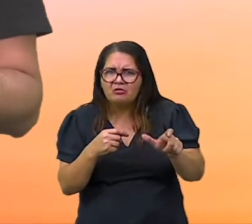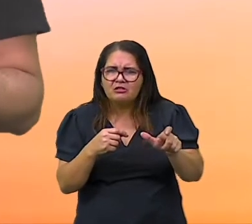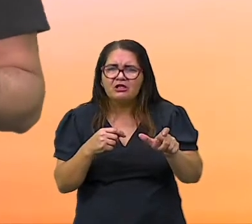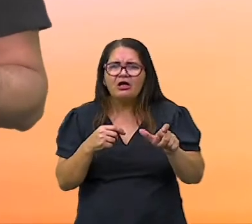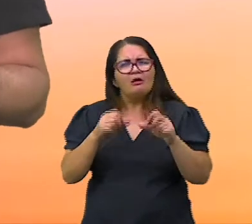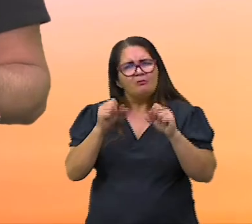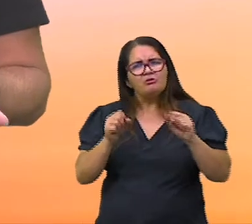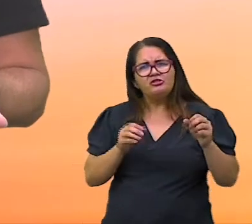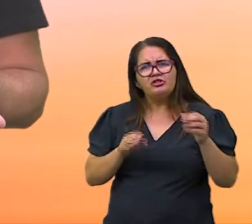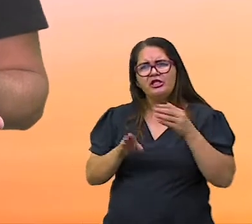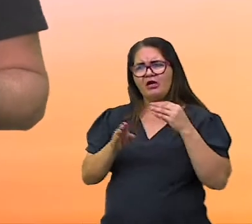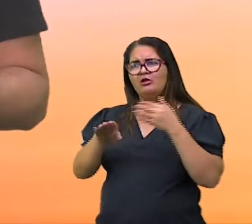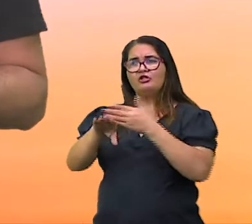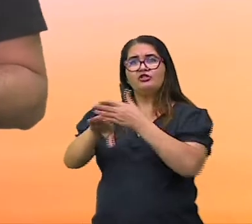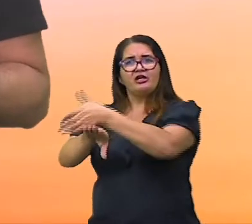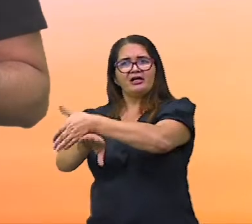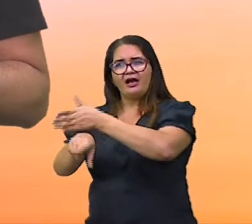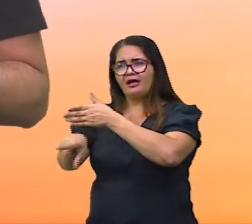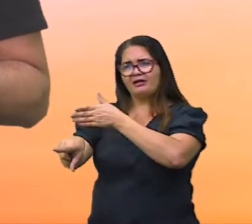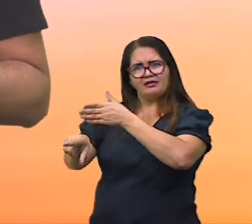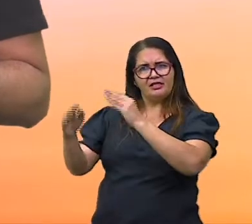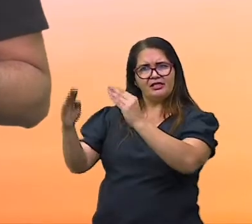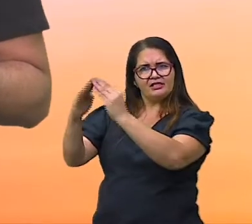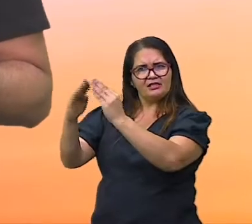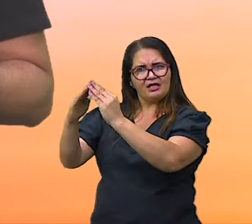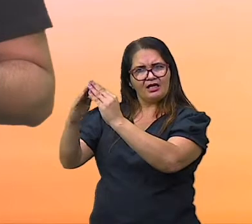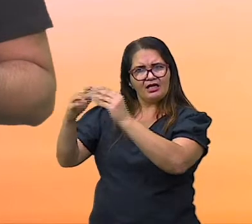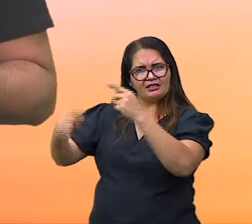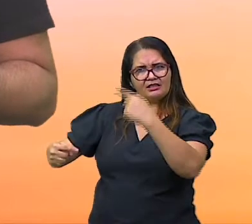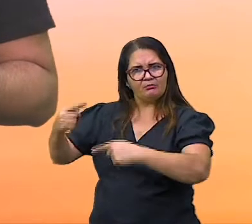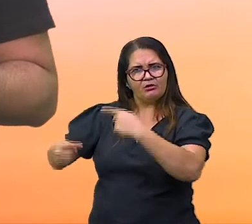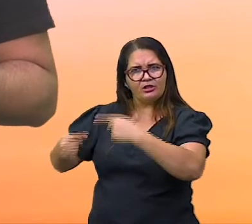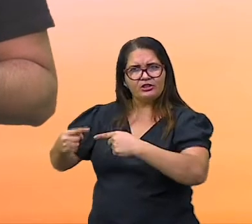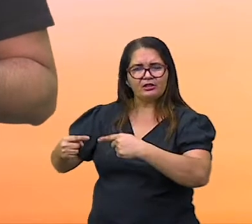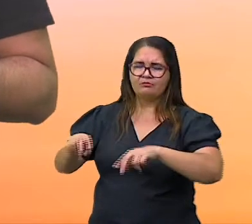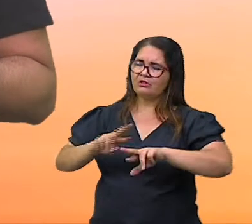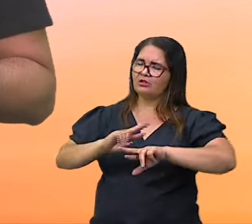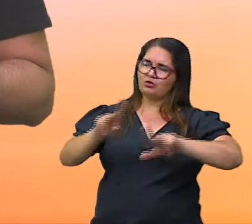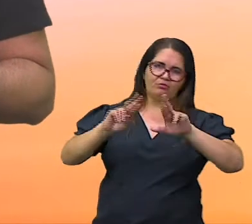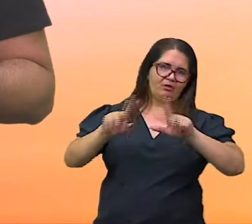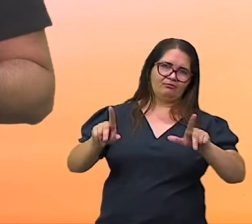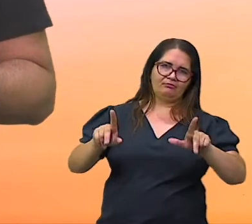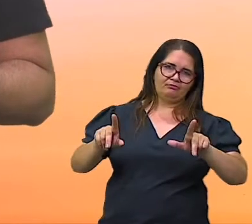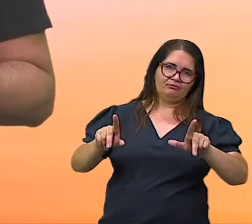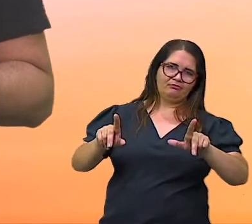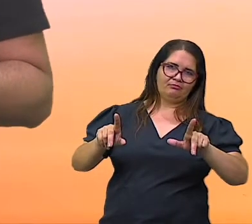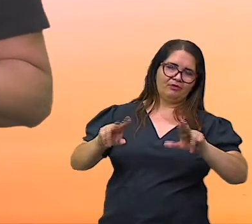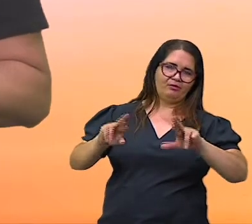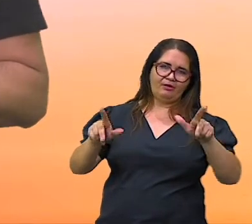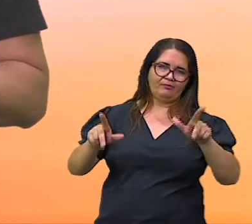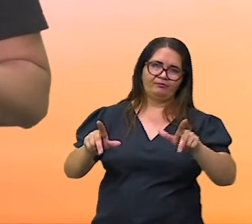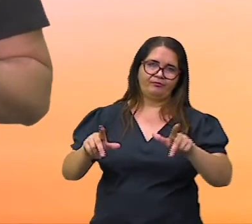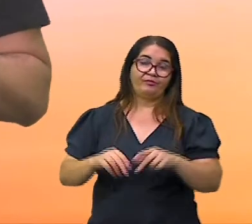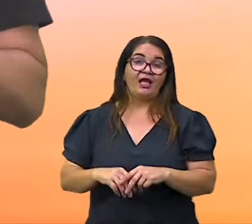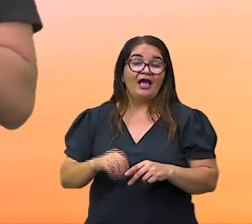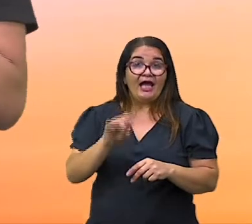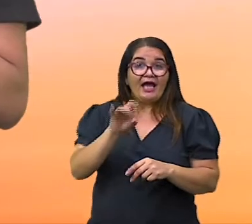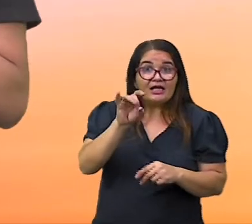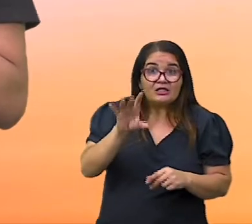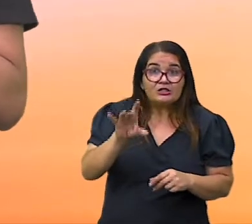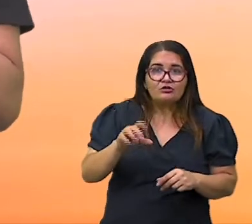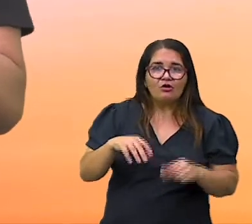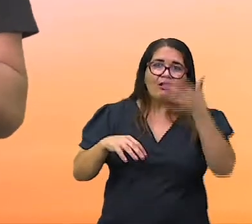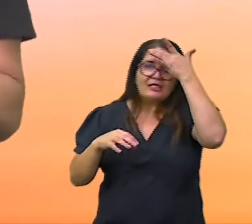a política. Além disso, a existência de um centro urbano fortificado não resume